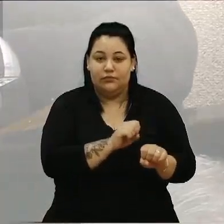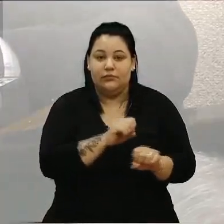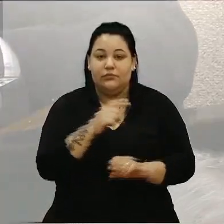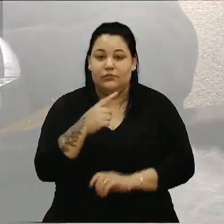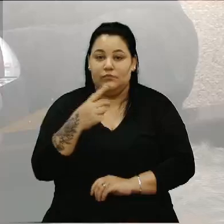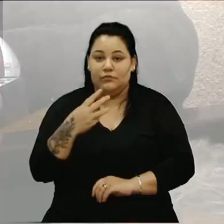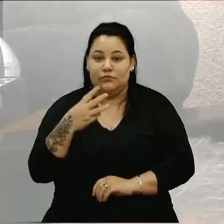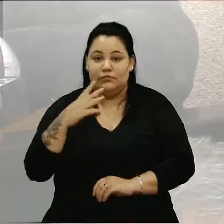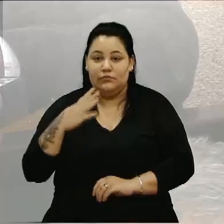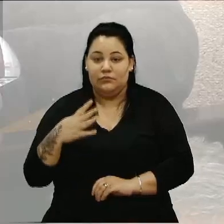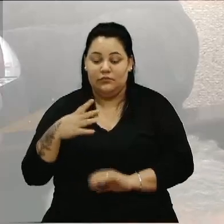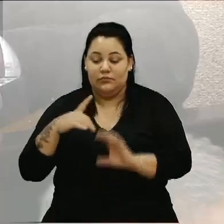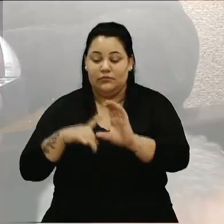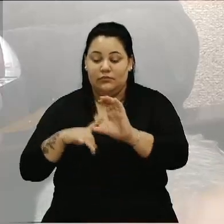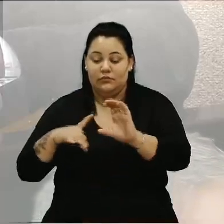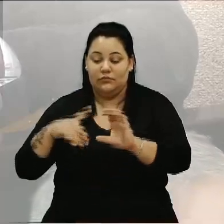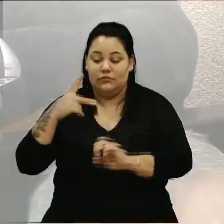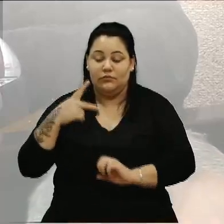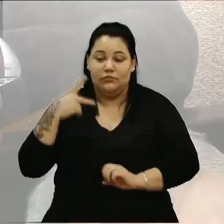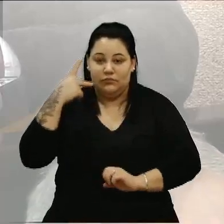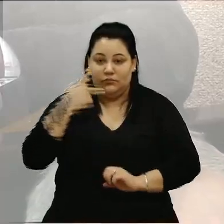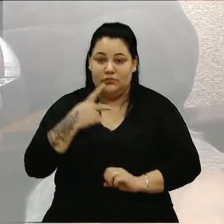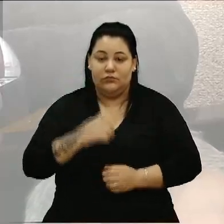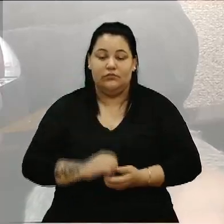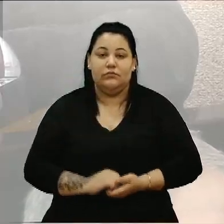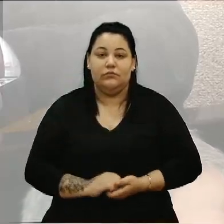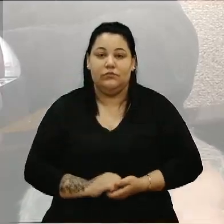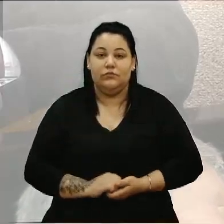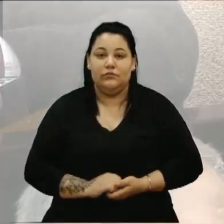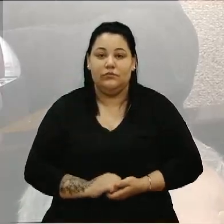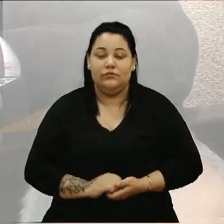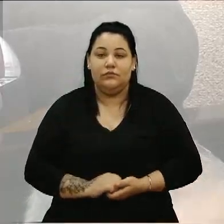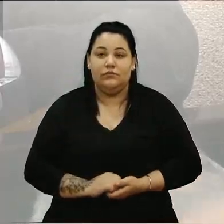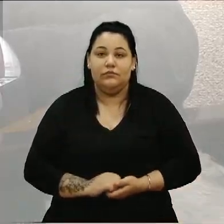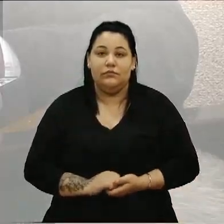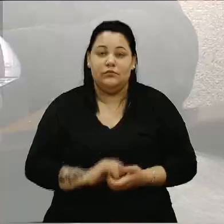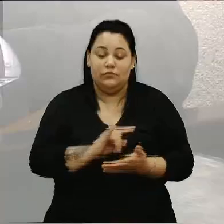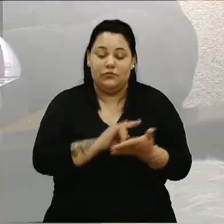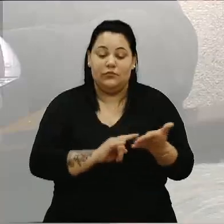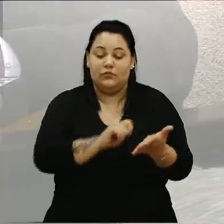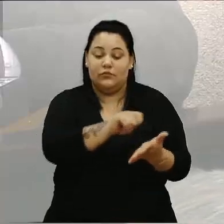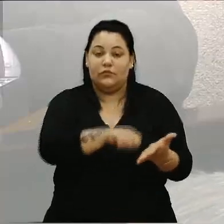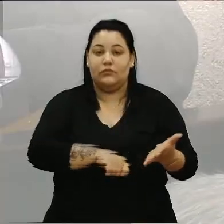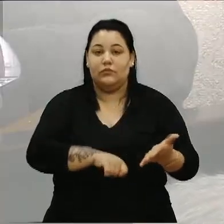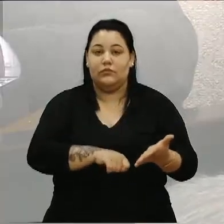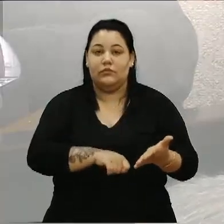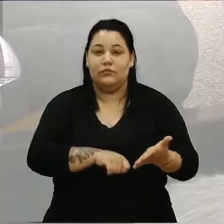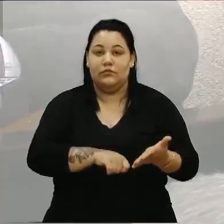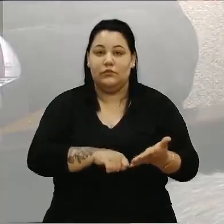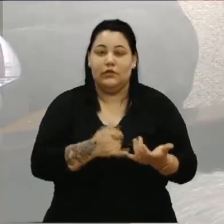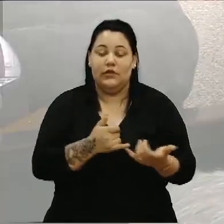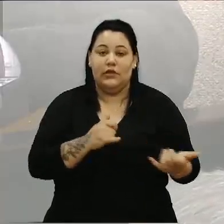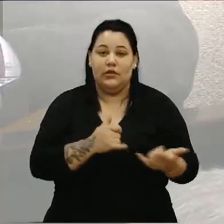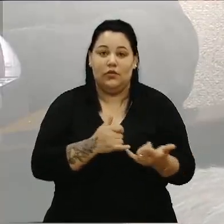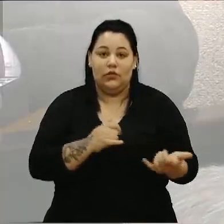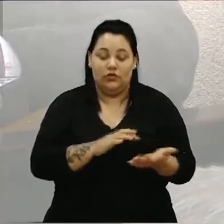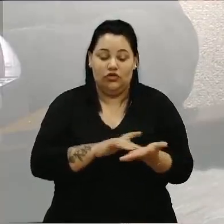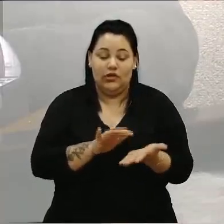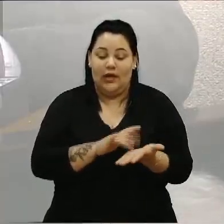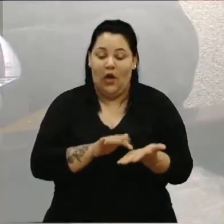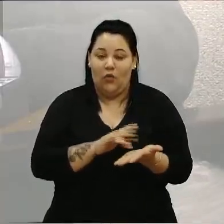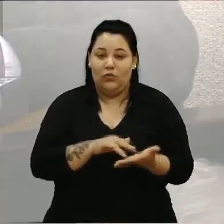e 134 anos da emancipação política. Documento assinado eletronicamente